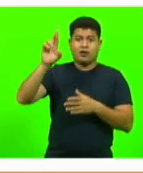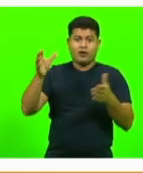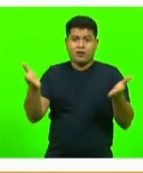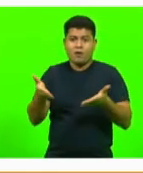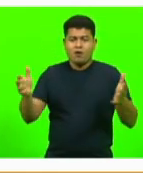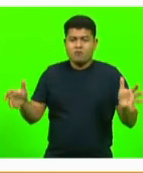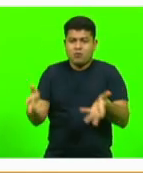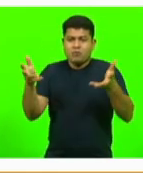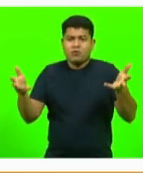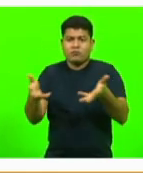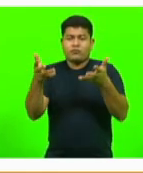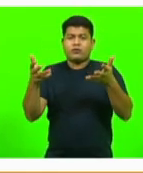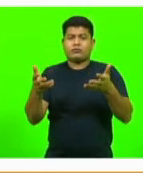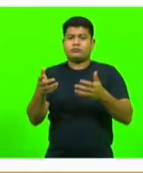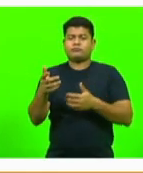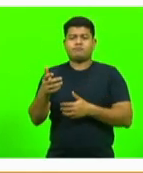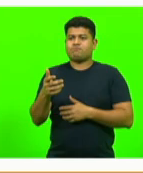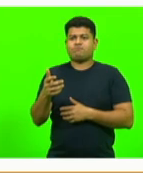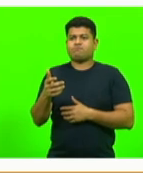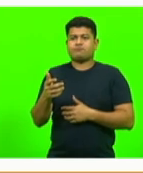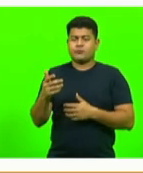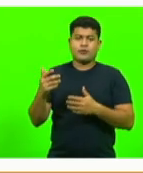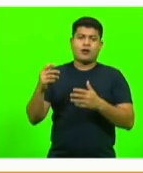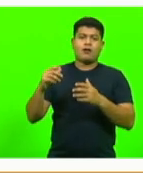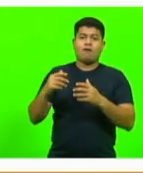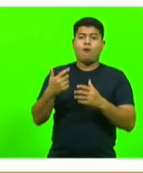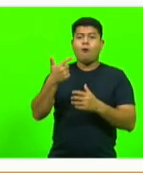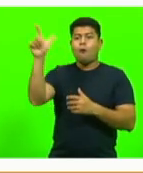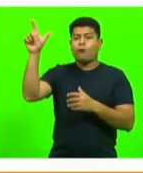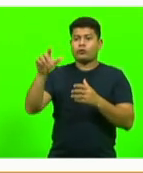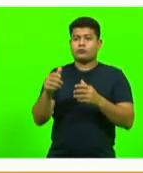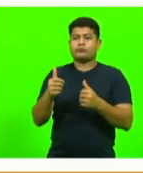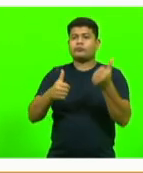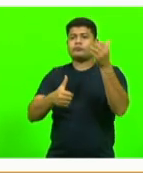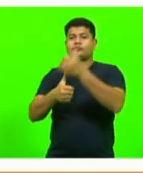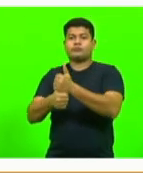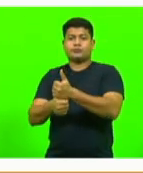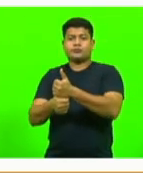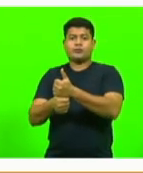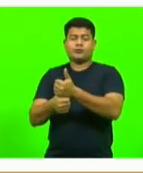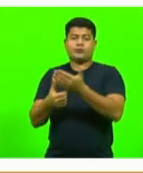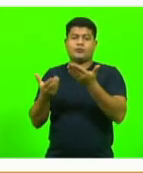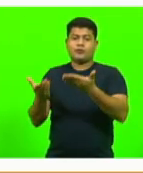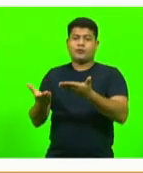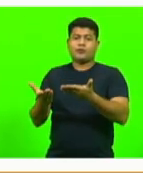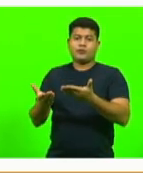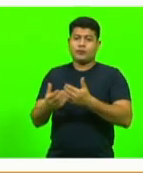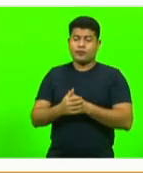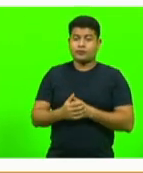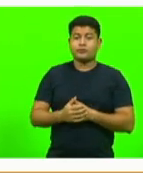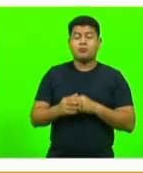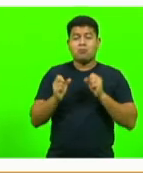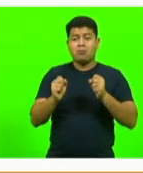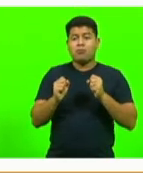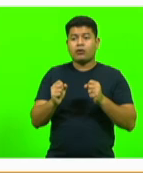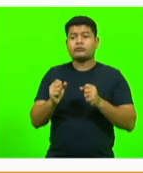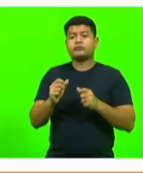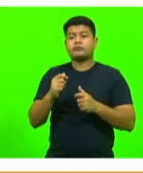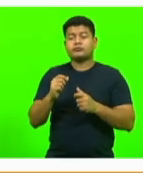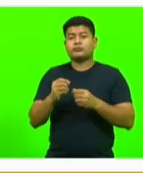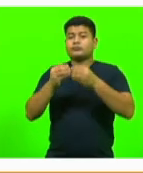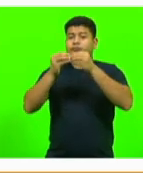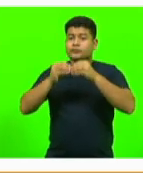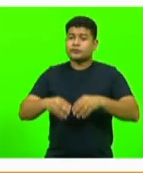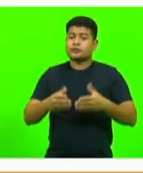serviços públicos essenciais E aí automaticamente Vai privar ou limitar as pessoas que dependem essencialmente